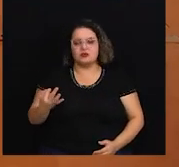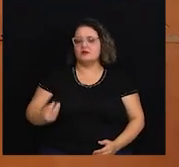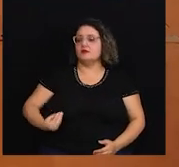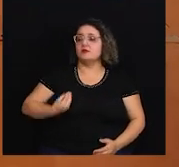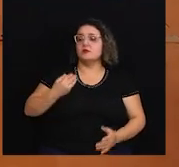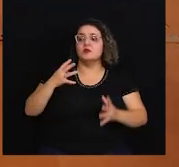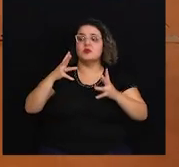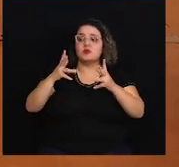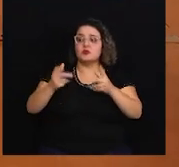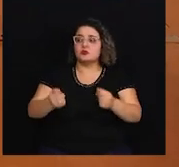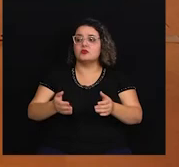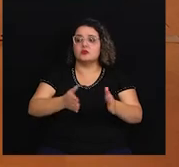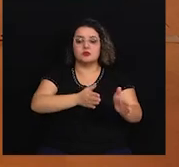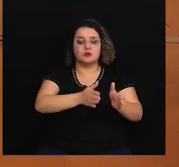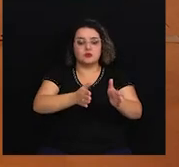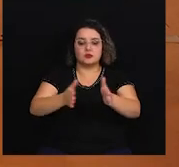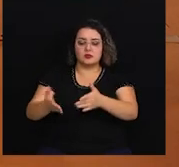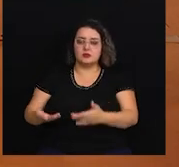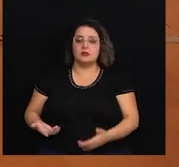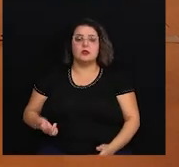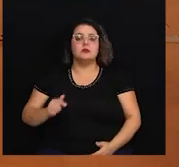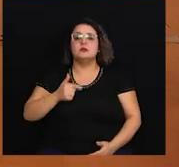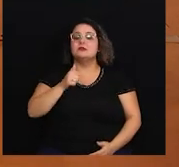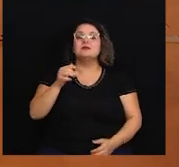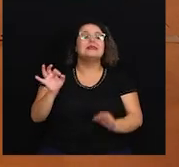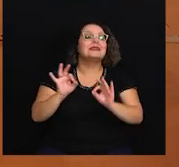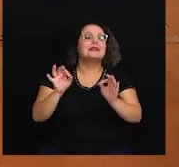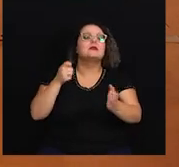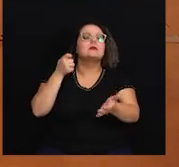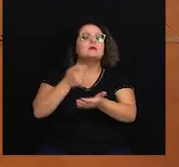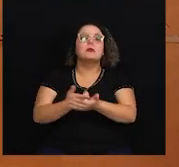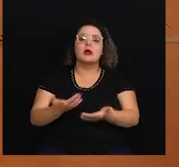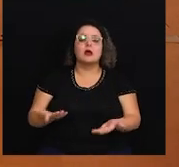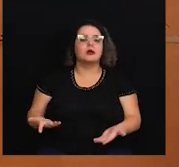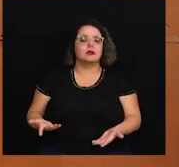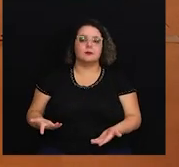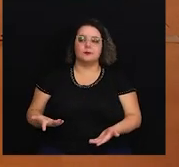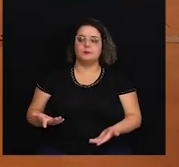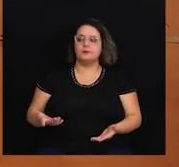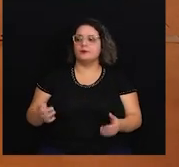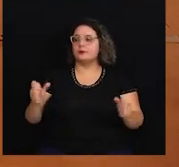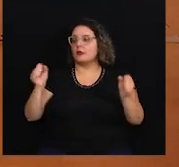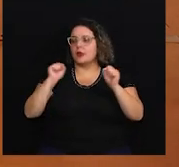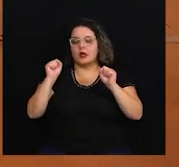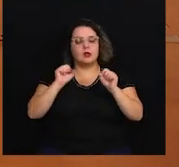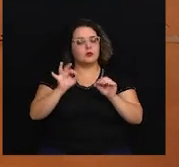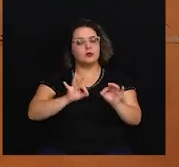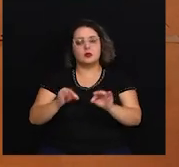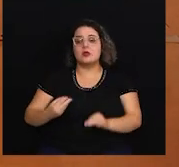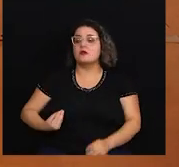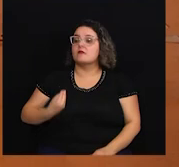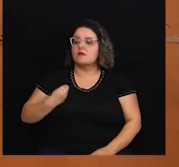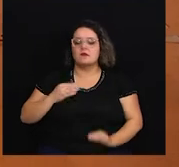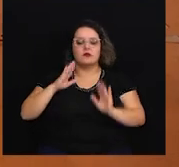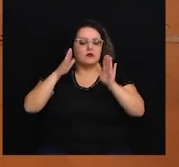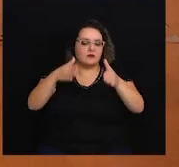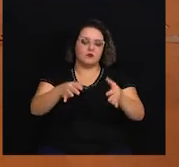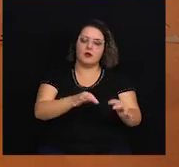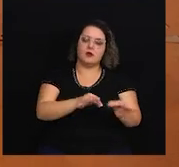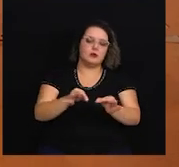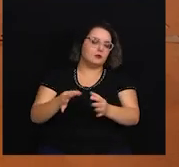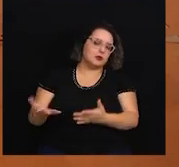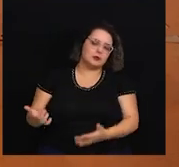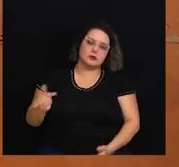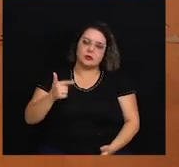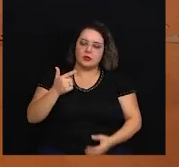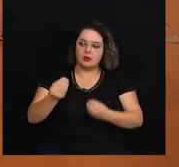entendeu é muito mulher não tem preço da pintura amo projeto a gente viveu por tem